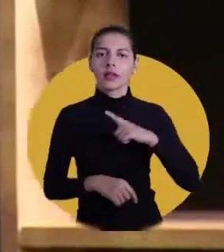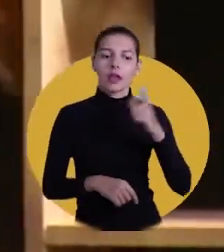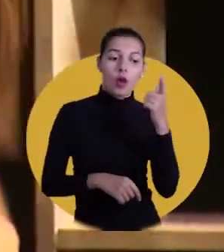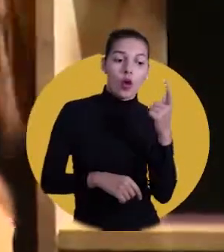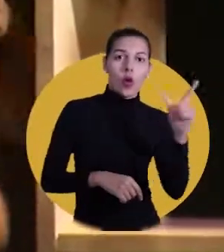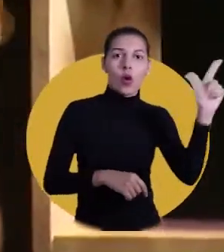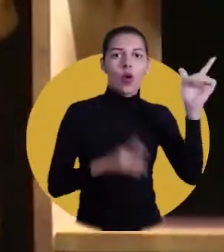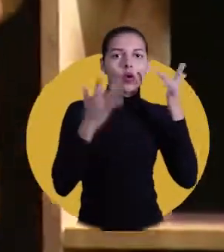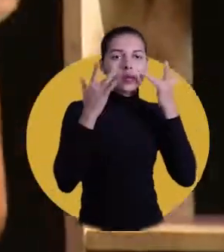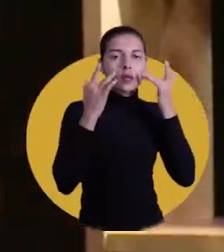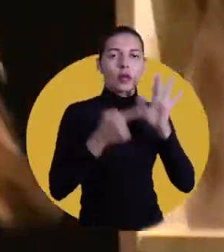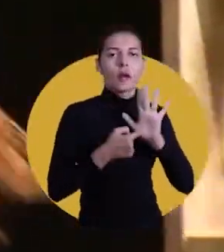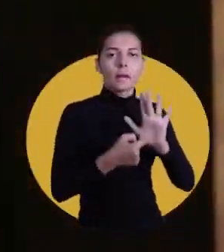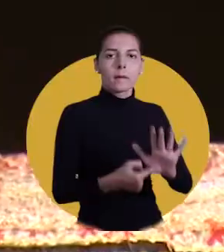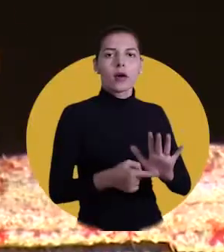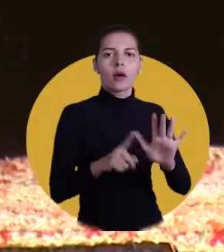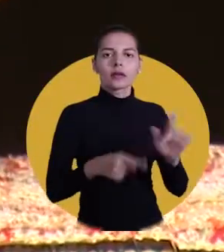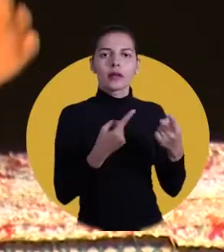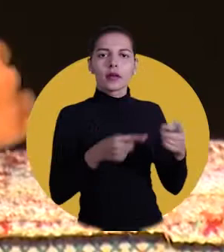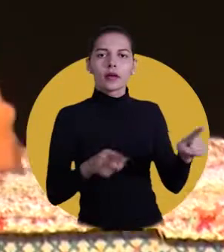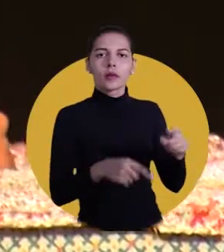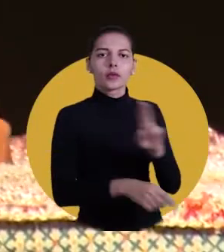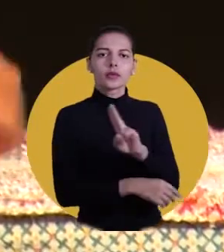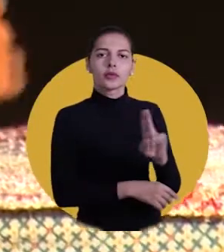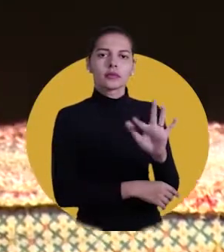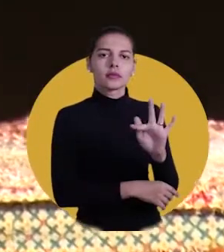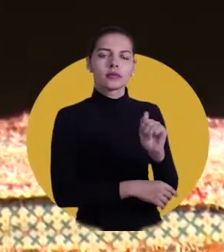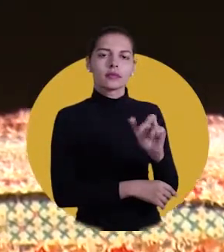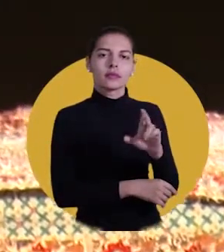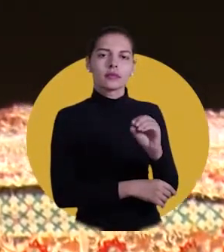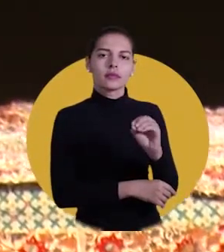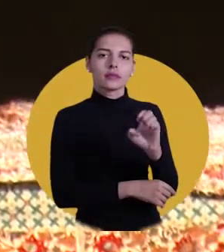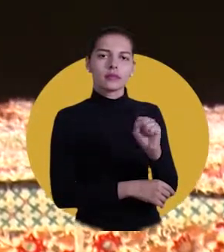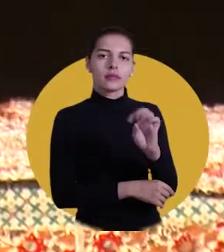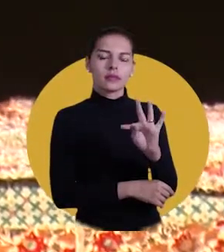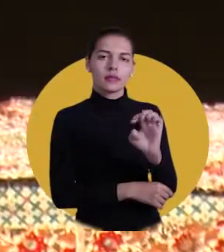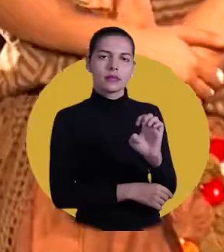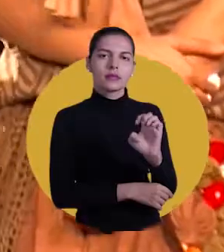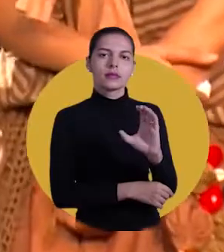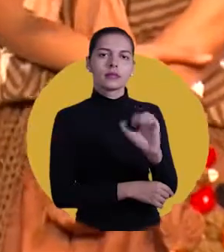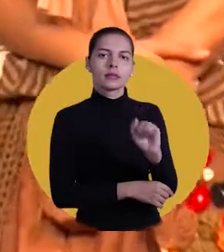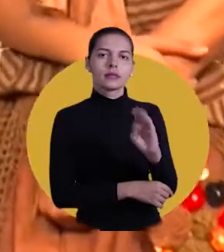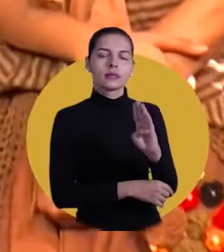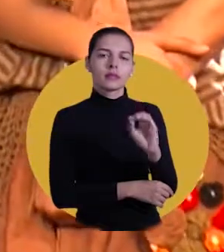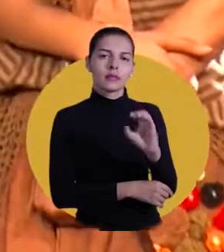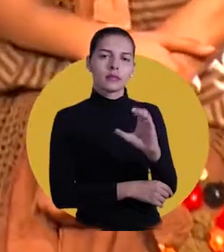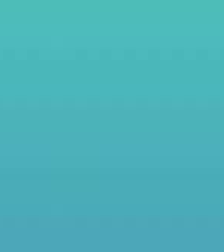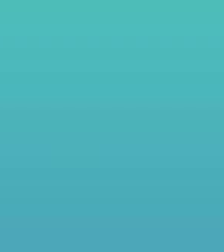de Santo Cristo, inspirado na música Faroeste Caboclo, da banda Legião Urbana. Música.